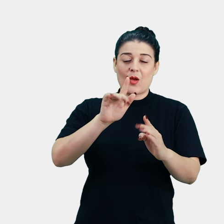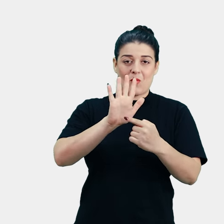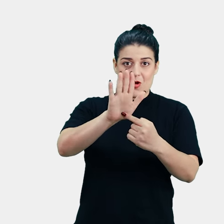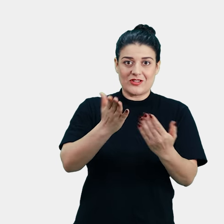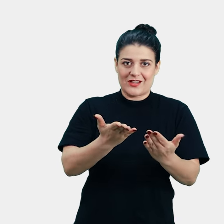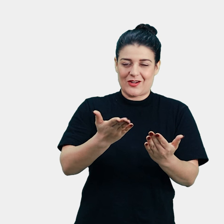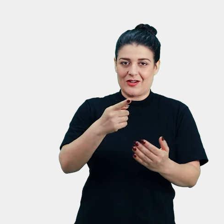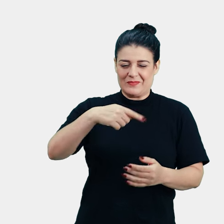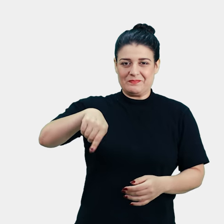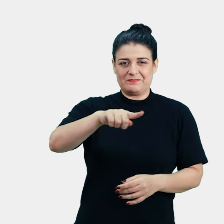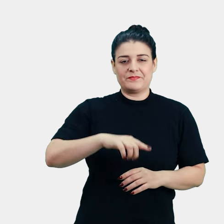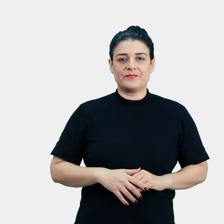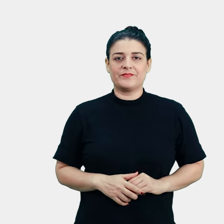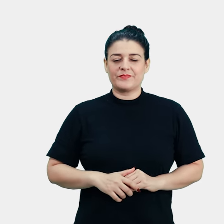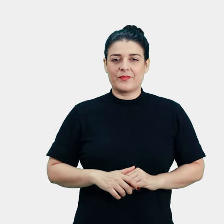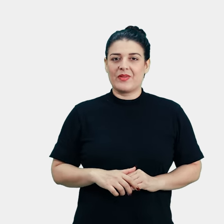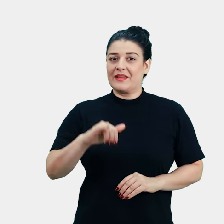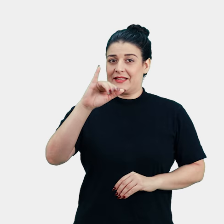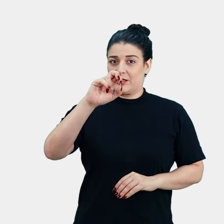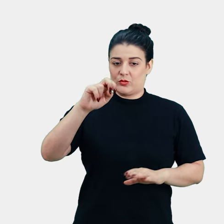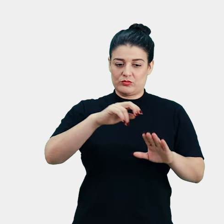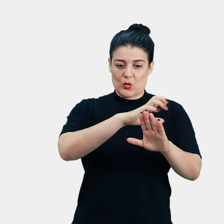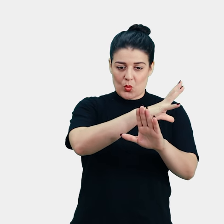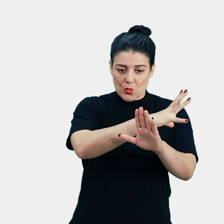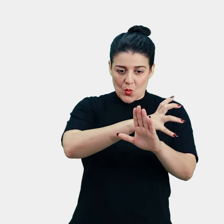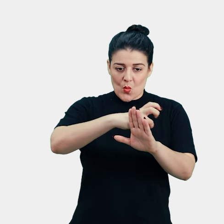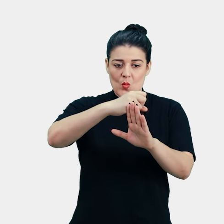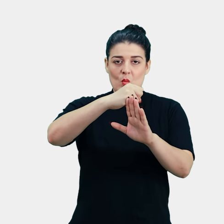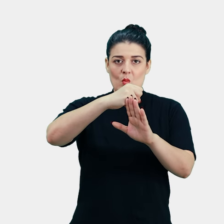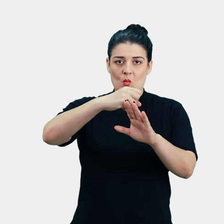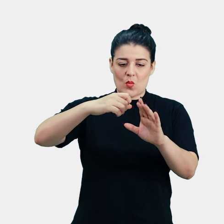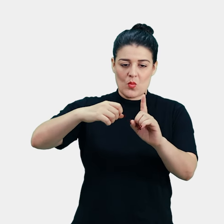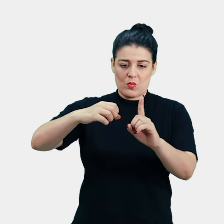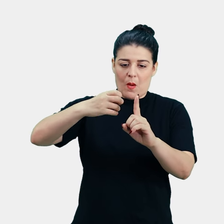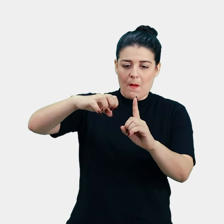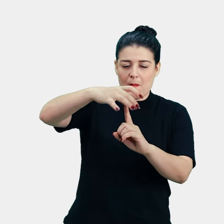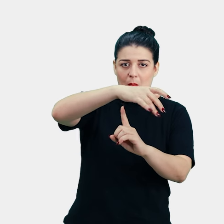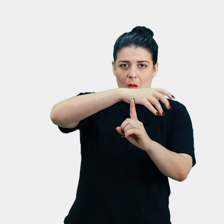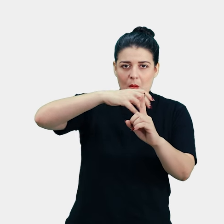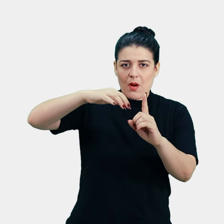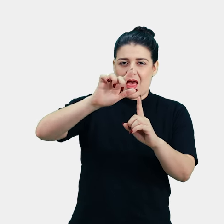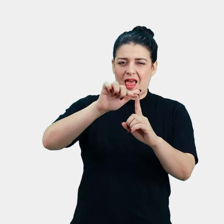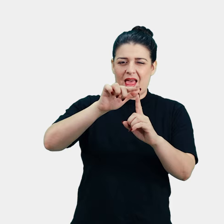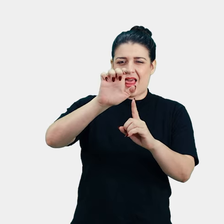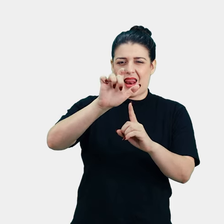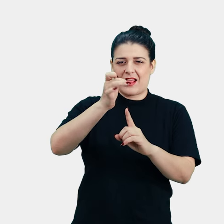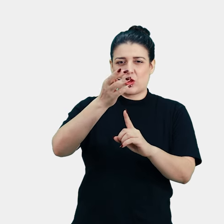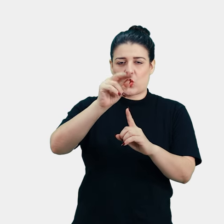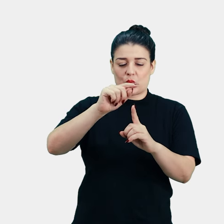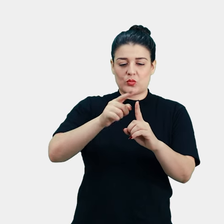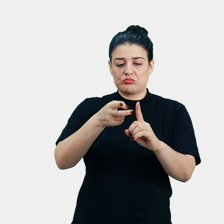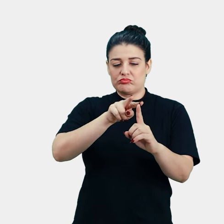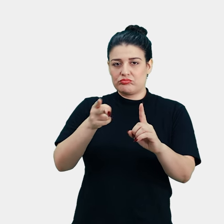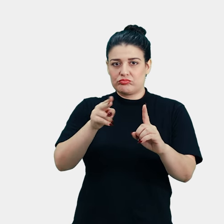vocês, tá? Os íons, eles vão ser capturados e vão oscilar em torno do eletrodo central, tá? Entre esses